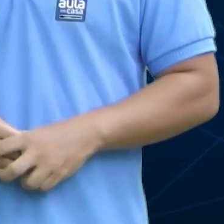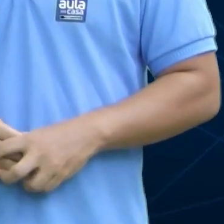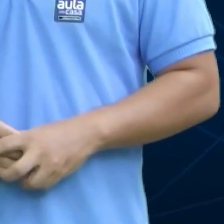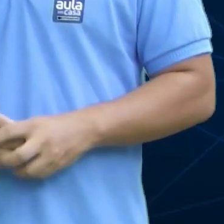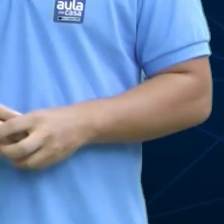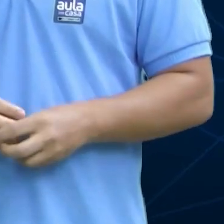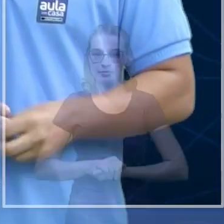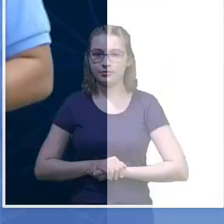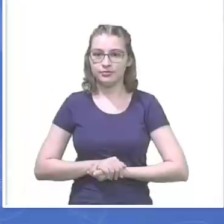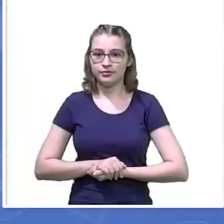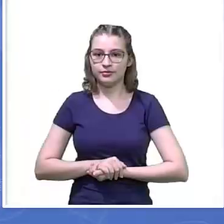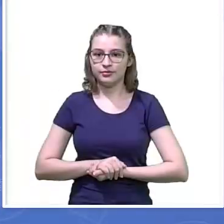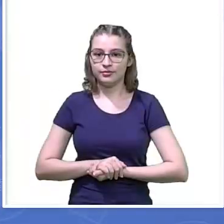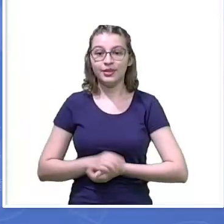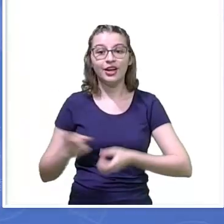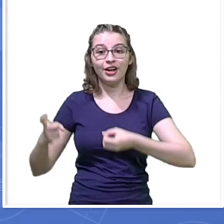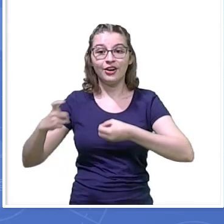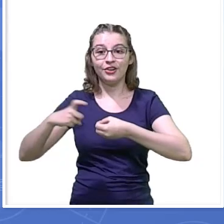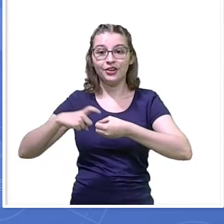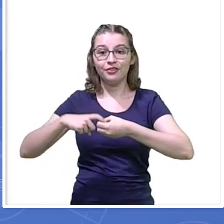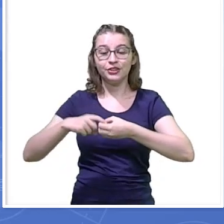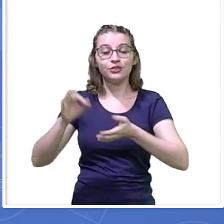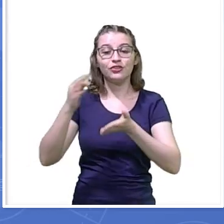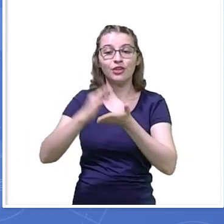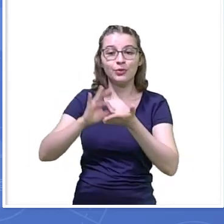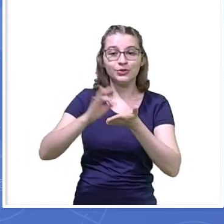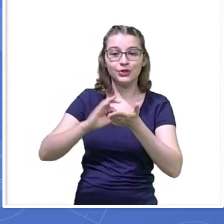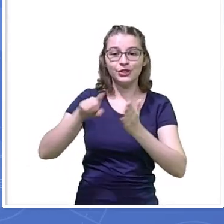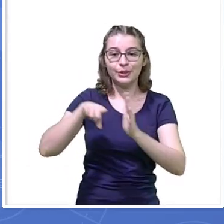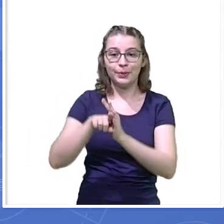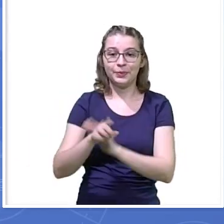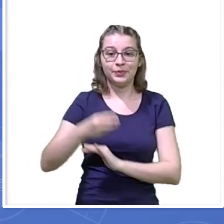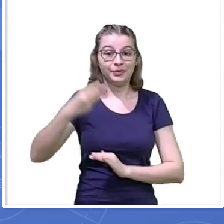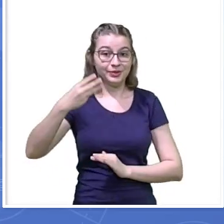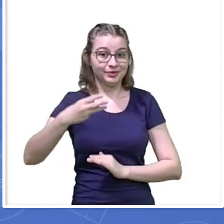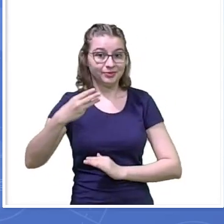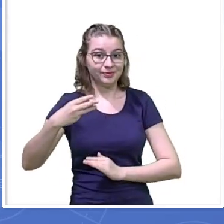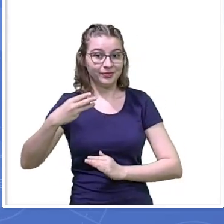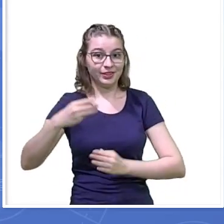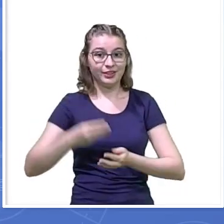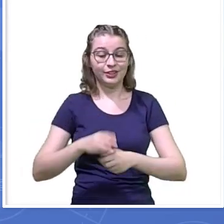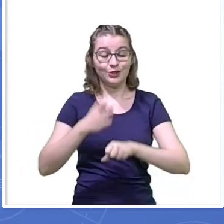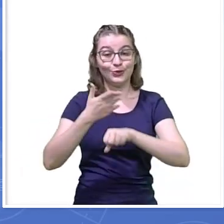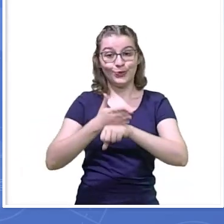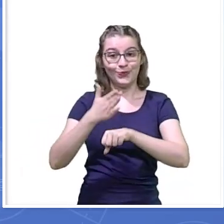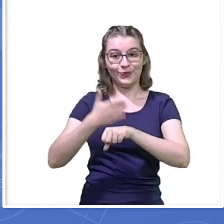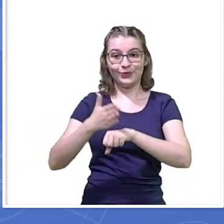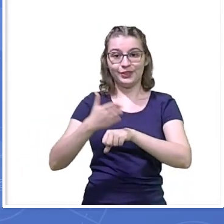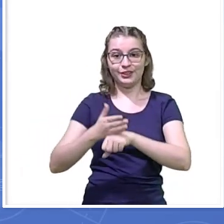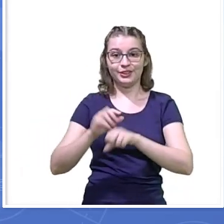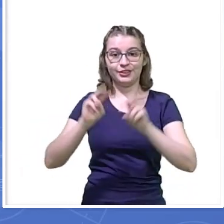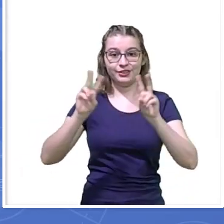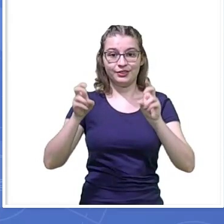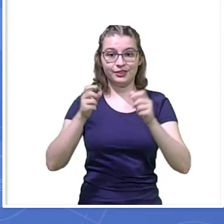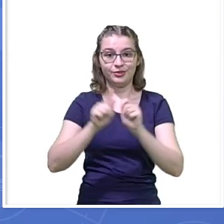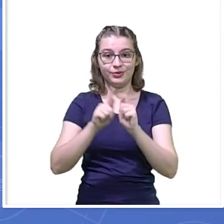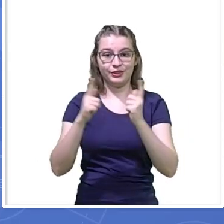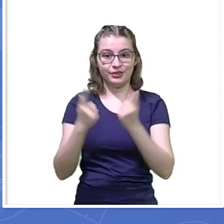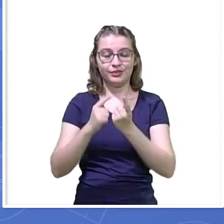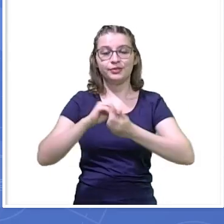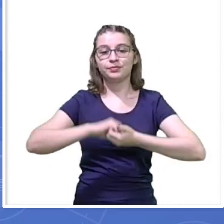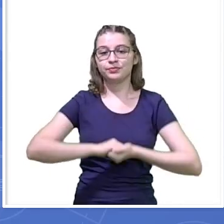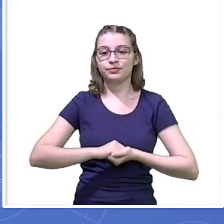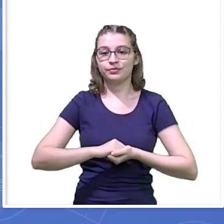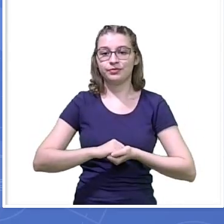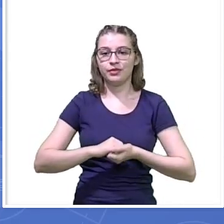Estamos de volta agora para o momento da correção da nossa terceira questão do Praticando de Geografia de hoje. Eu estou aqui, gente, antes da gente começar